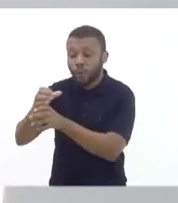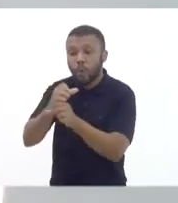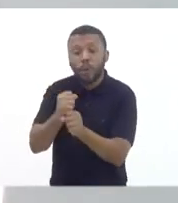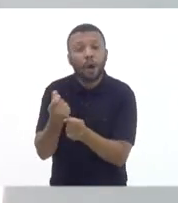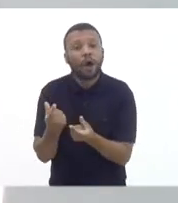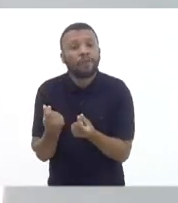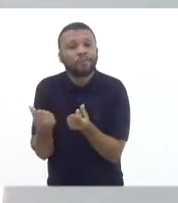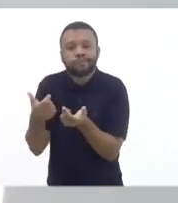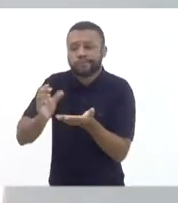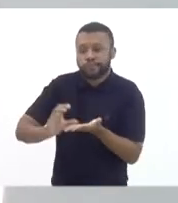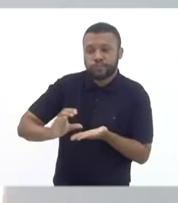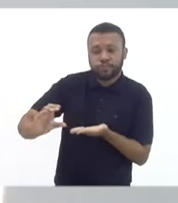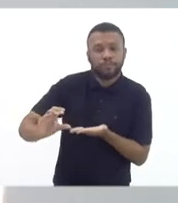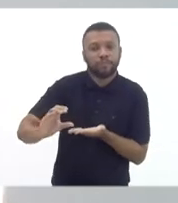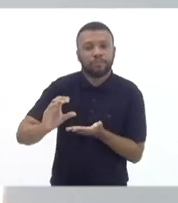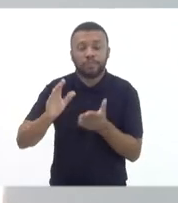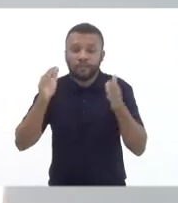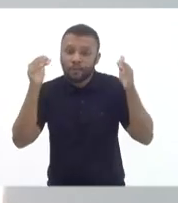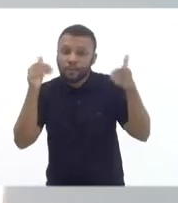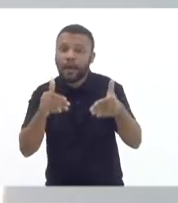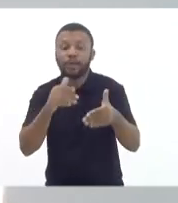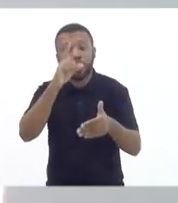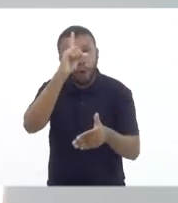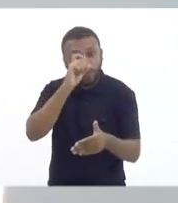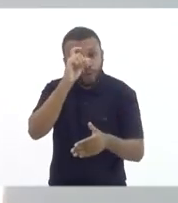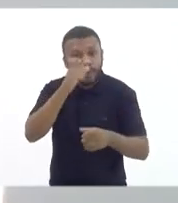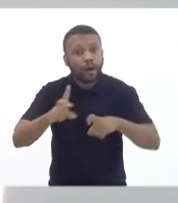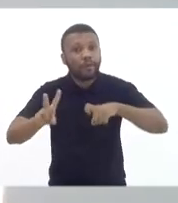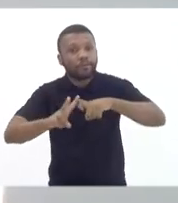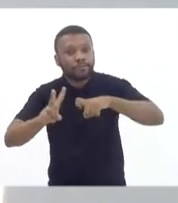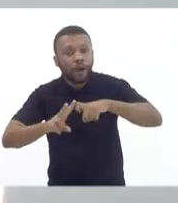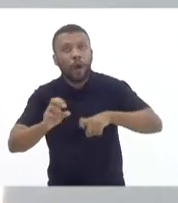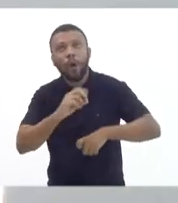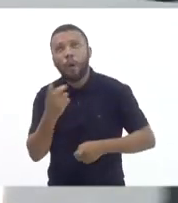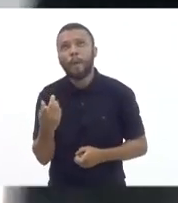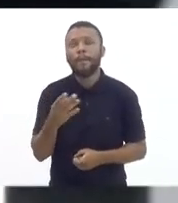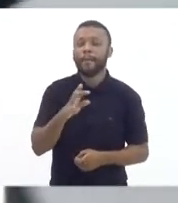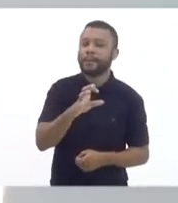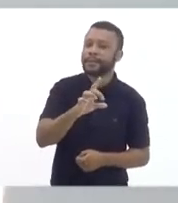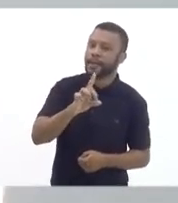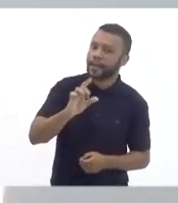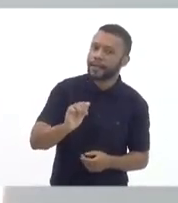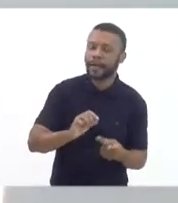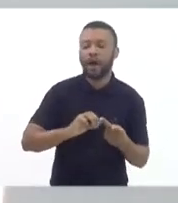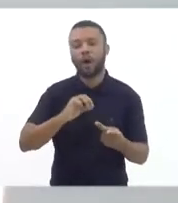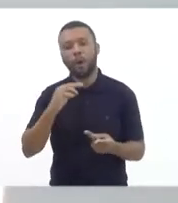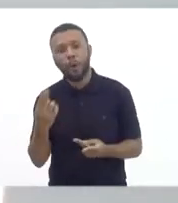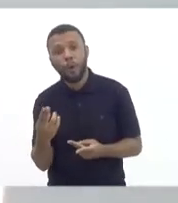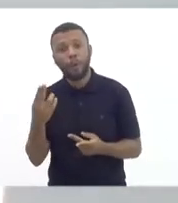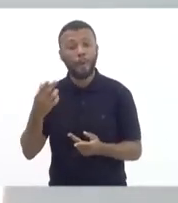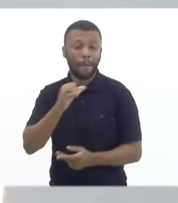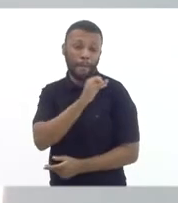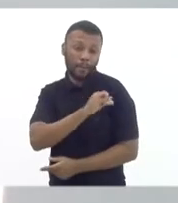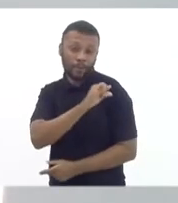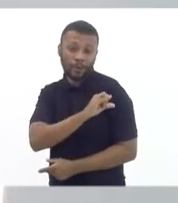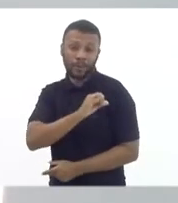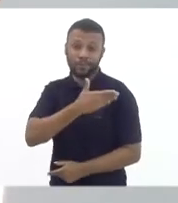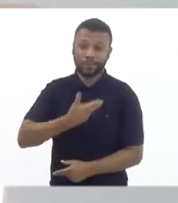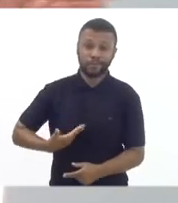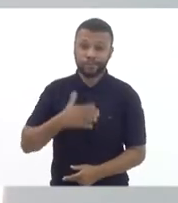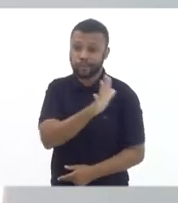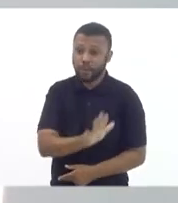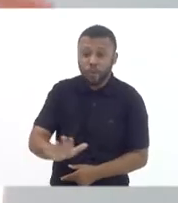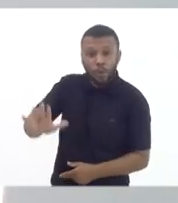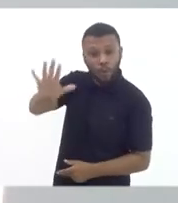um grande hospital veterinário no interior do Estado, ou pelo menos para a Baixada Fluminense, ou pelo menos para o Grande Rio. Porque o que vai acontecer na